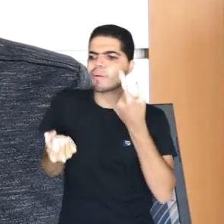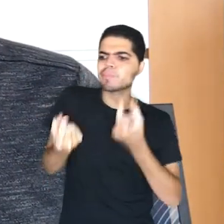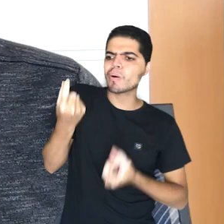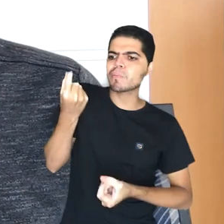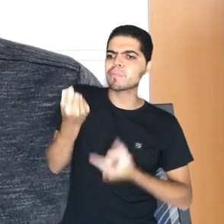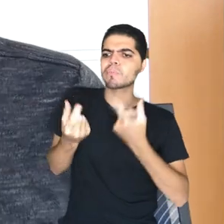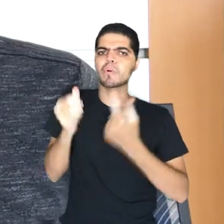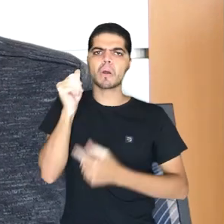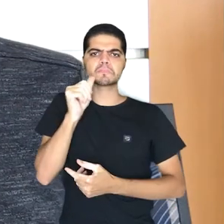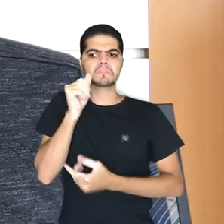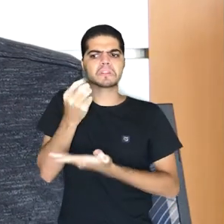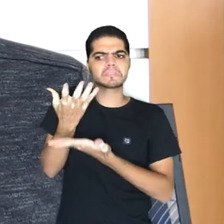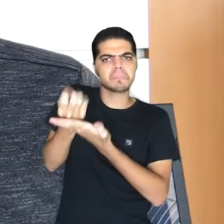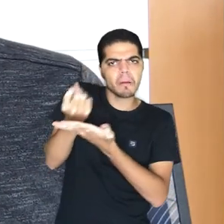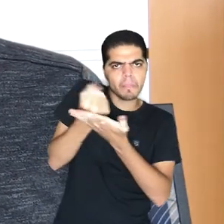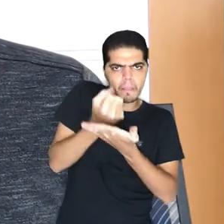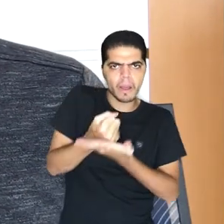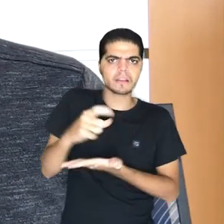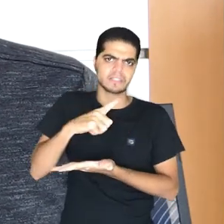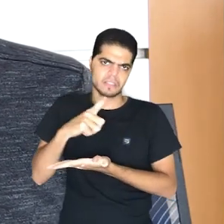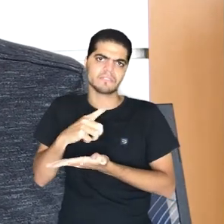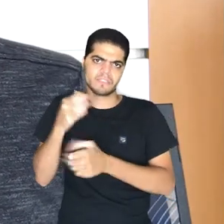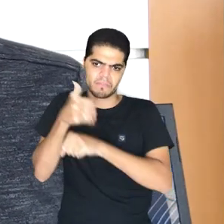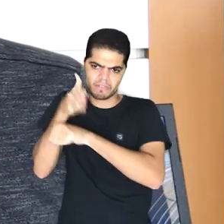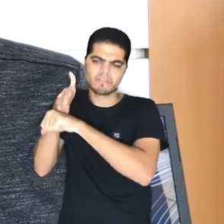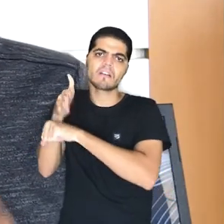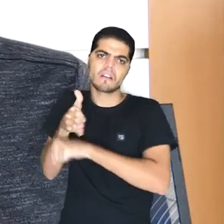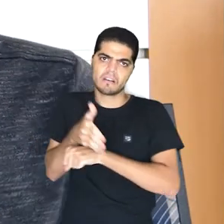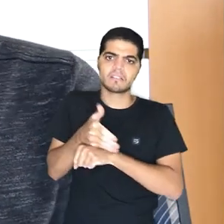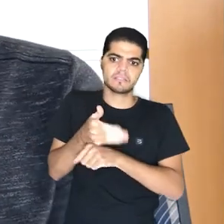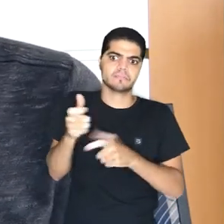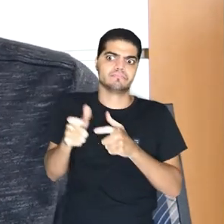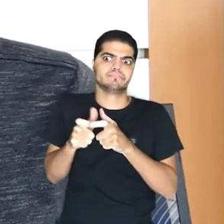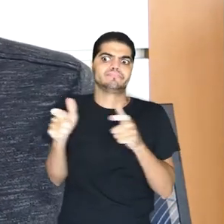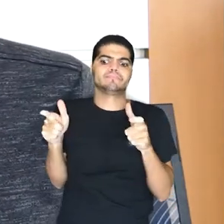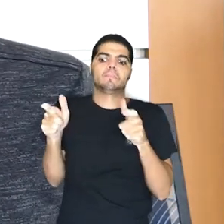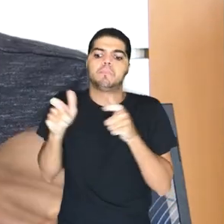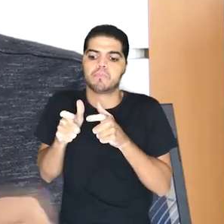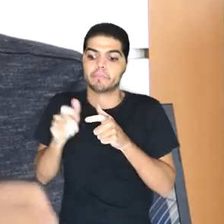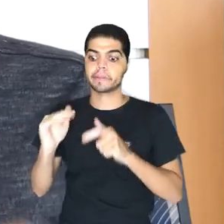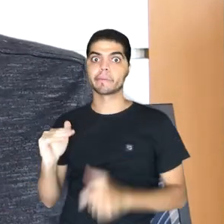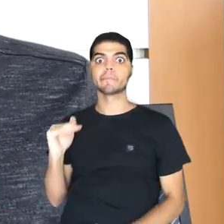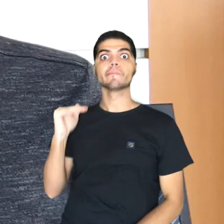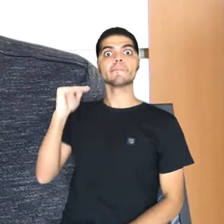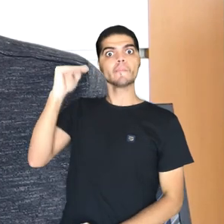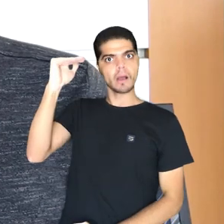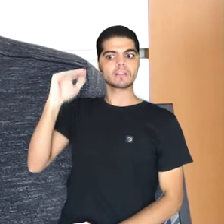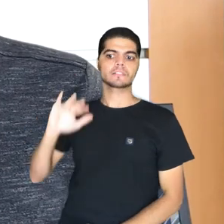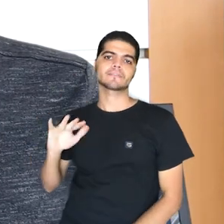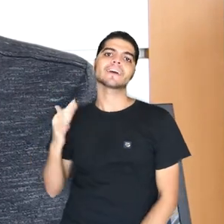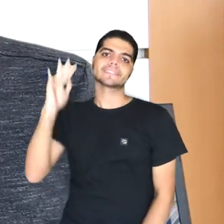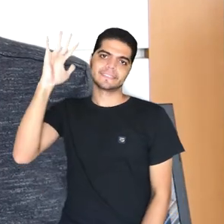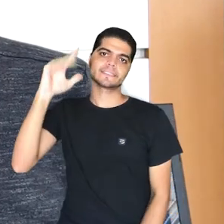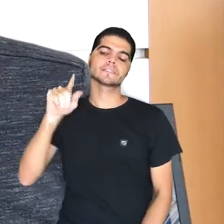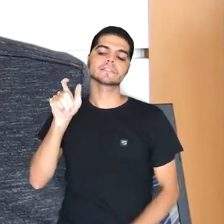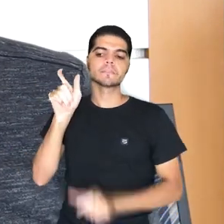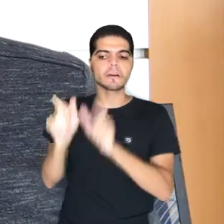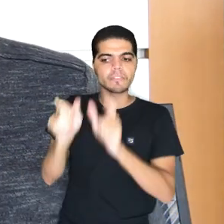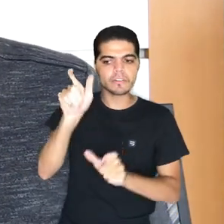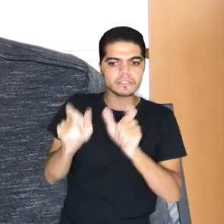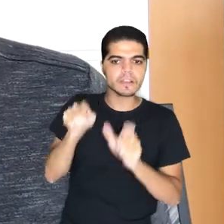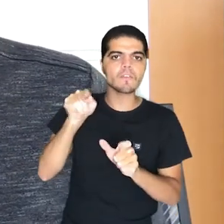acesso ao letramento, e as mulheres que tinham acesso ao letramento com frequência eram das elites. Mas mesmo no caso dessas mulheres letradas, não